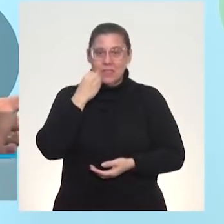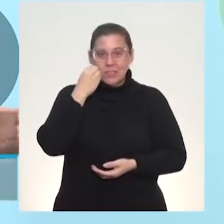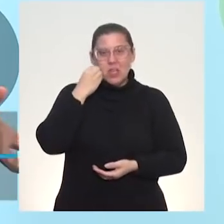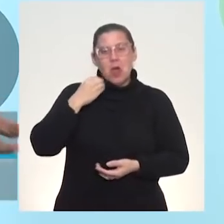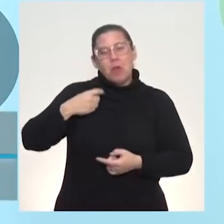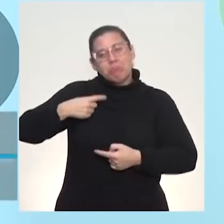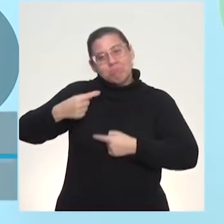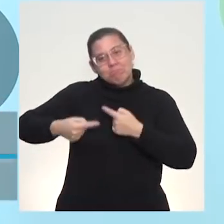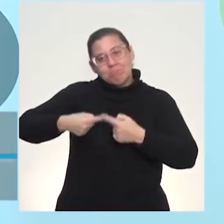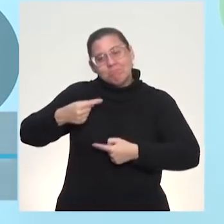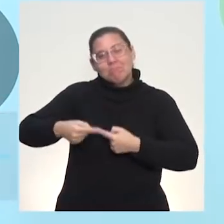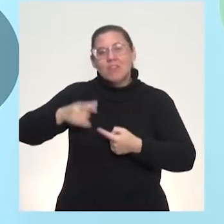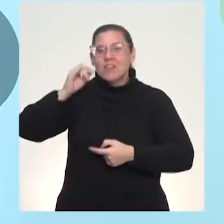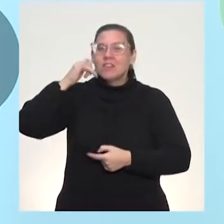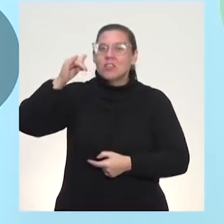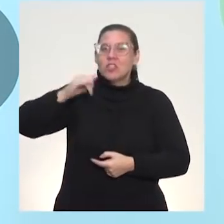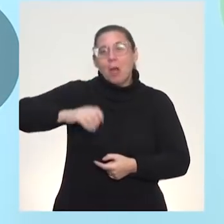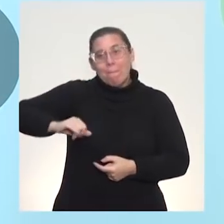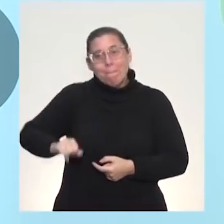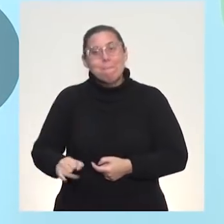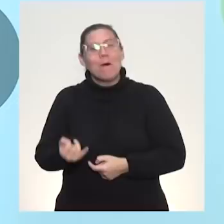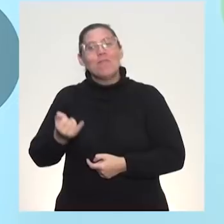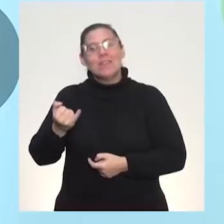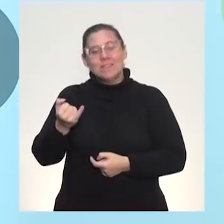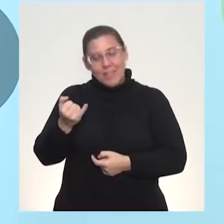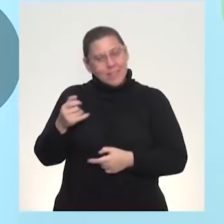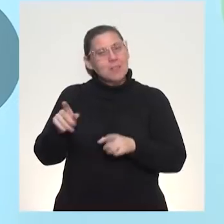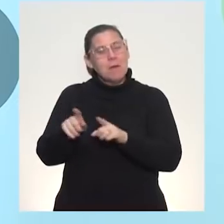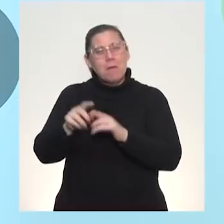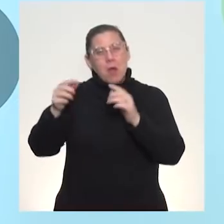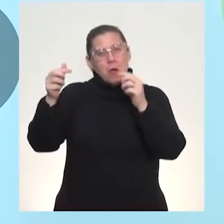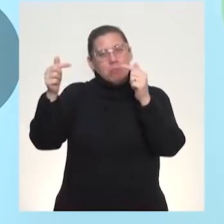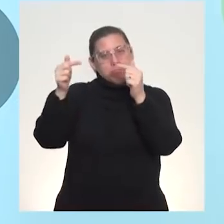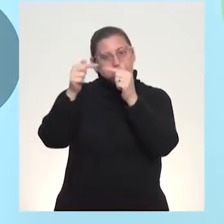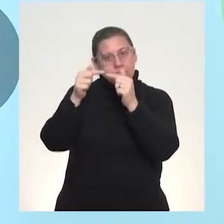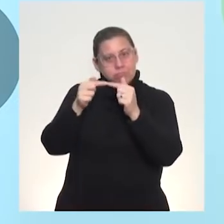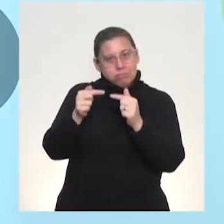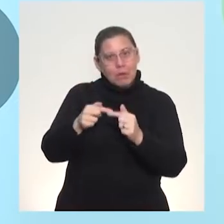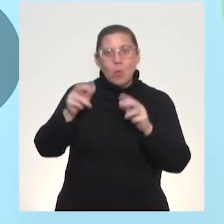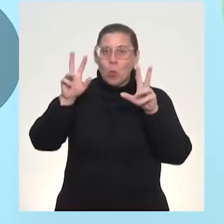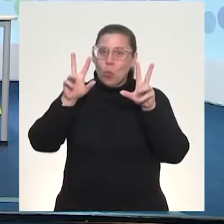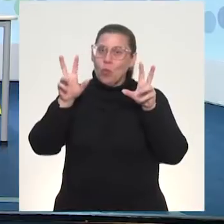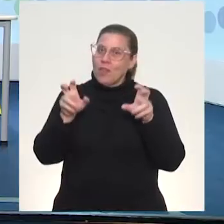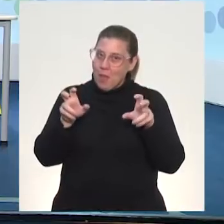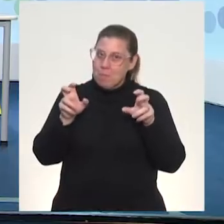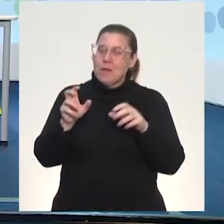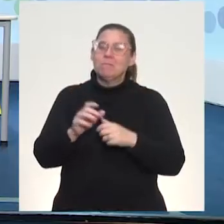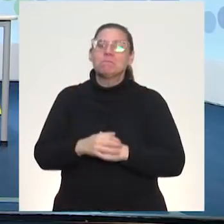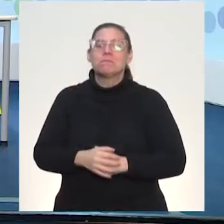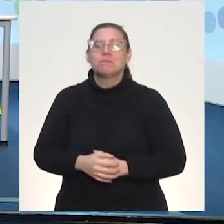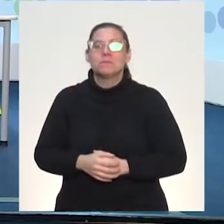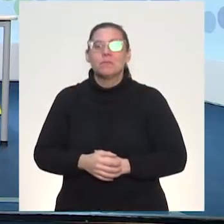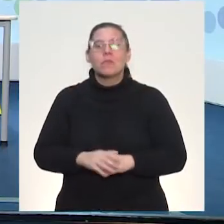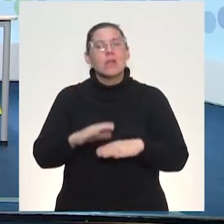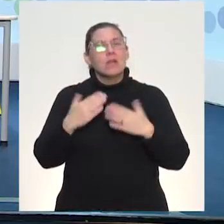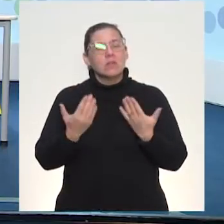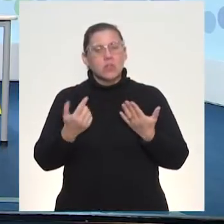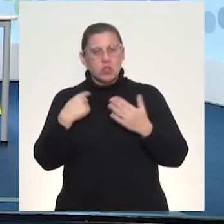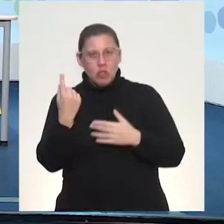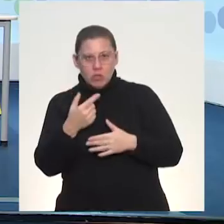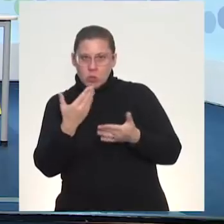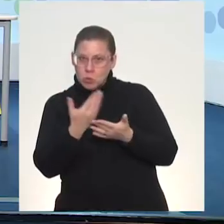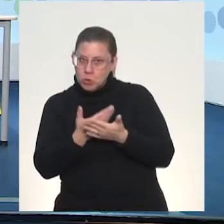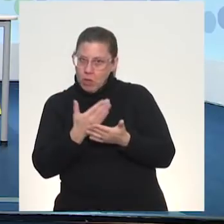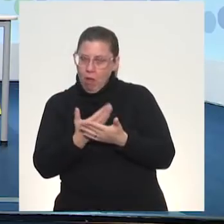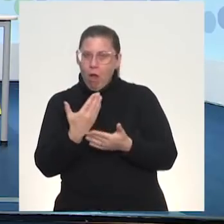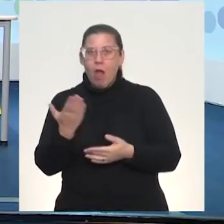de energia elétrica e aproveitamento da energia elétrica, né? Sim, para a gente relacionar com o tema, né, de eficiência energética. Então, o que a gente já estudou nas